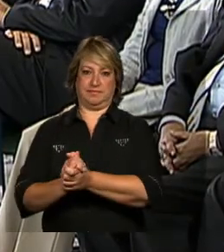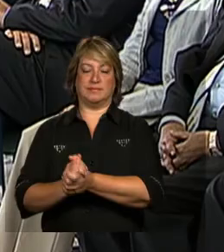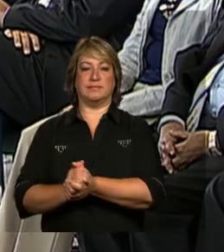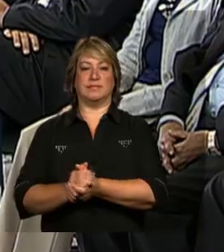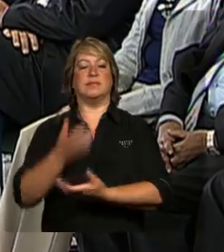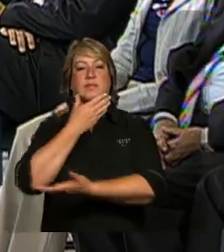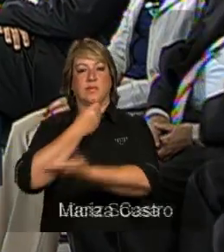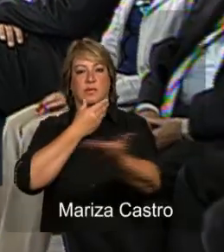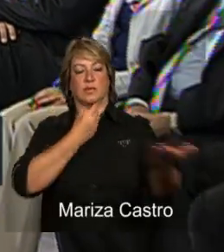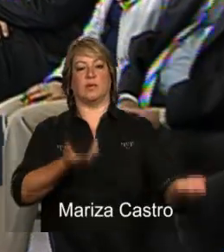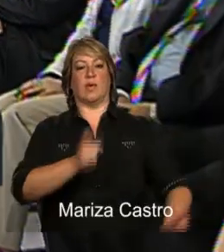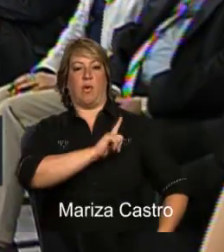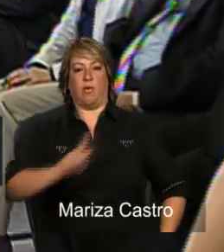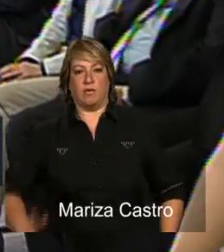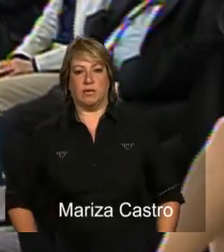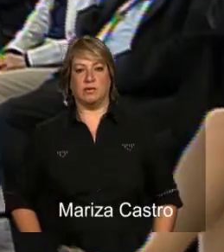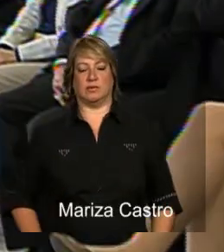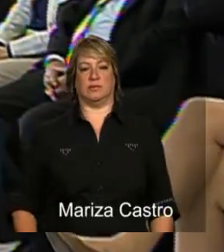senhores governadores